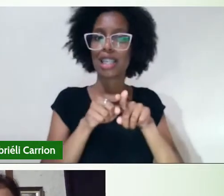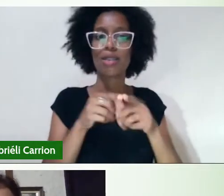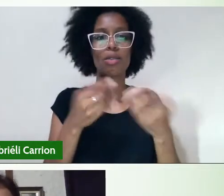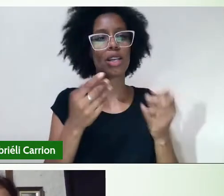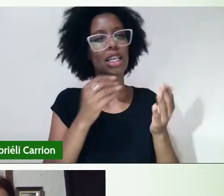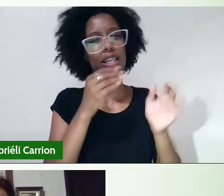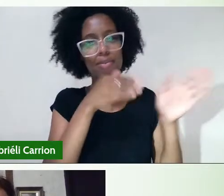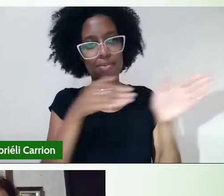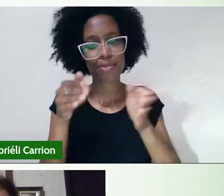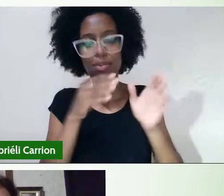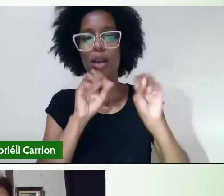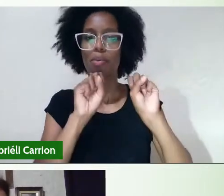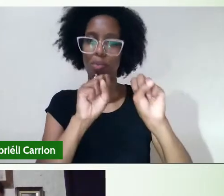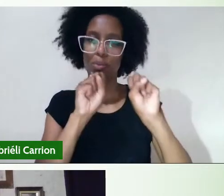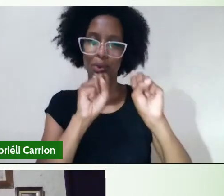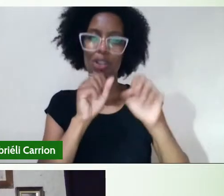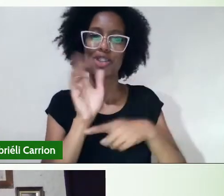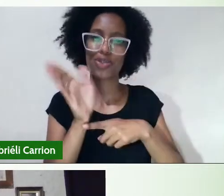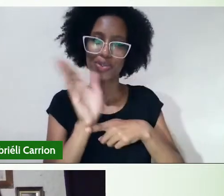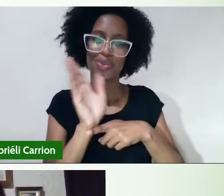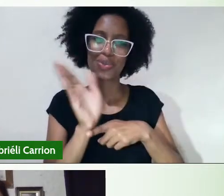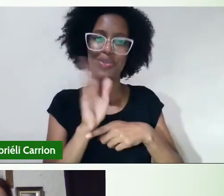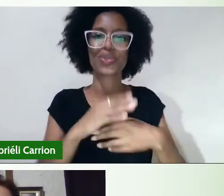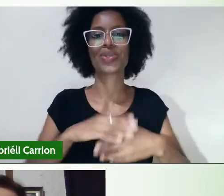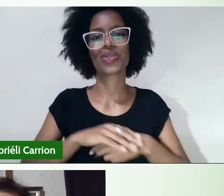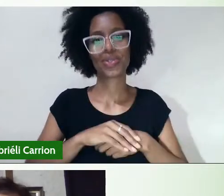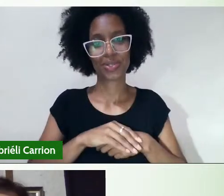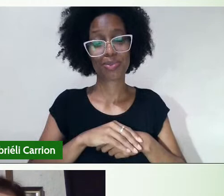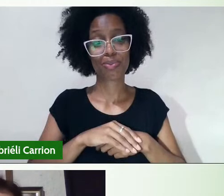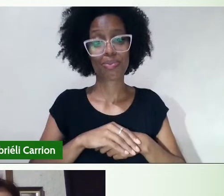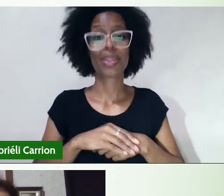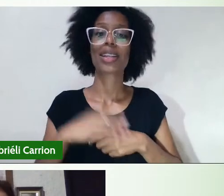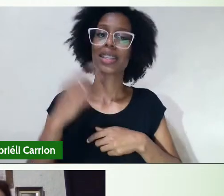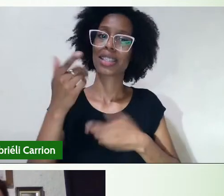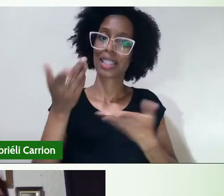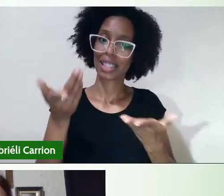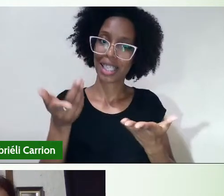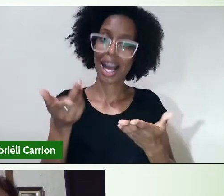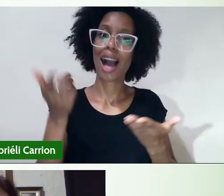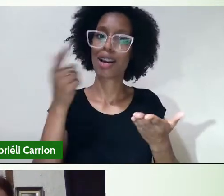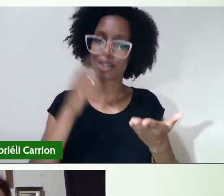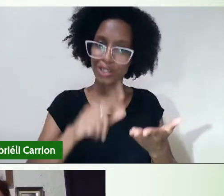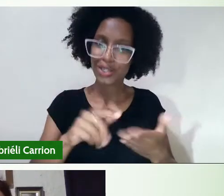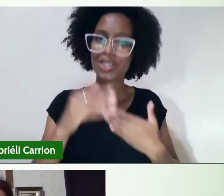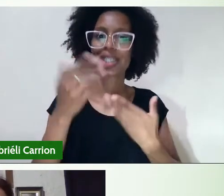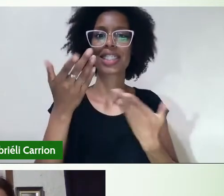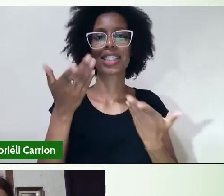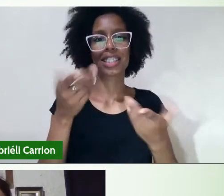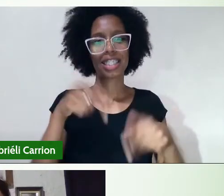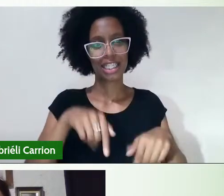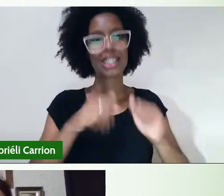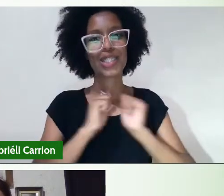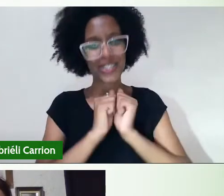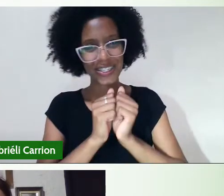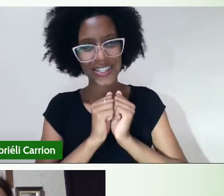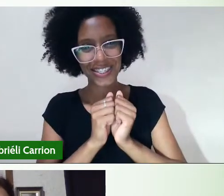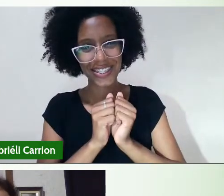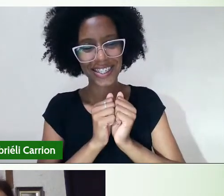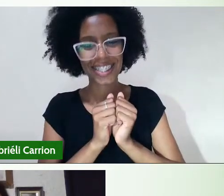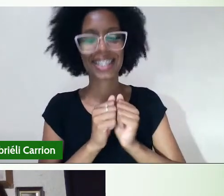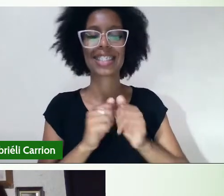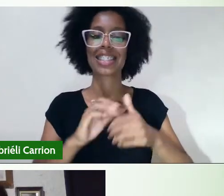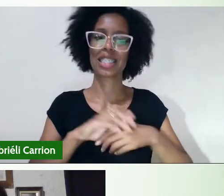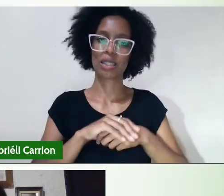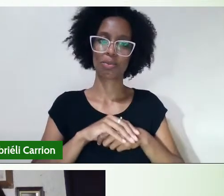assistir esse vídeo. Com certeza, essa foi mais uma vez que a senhora esteve conosco e